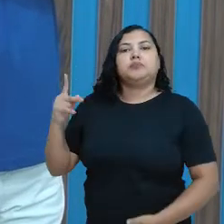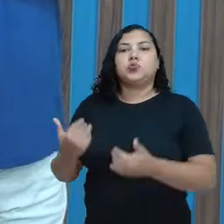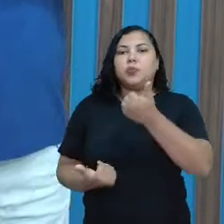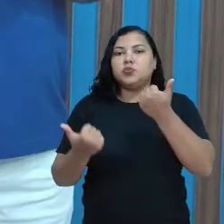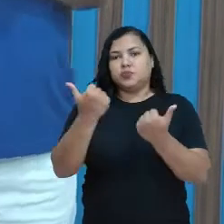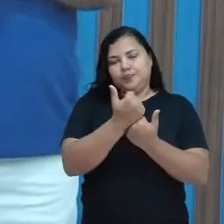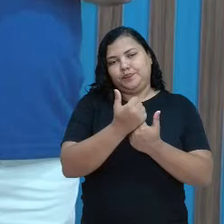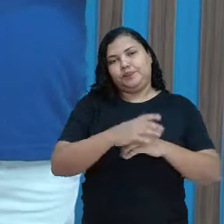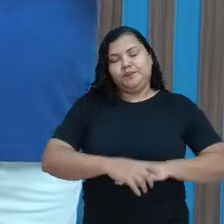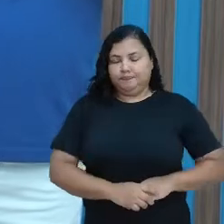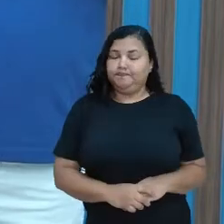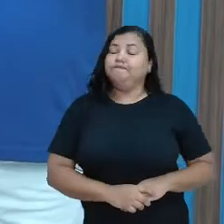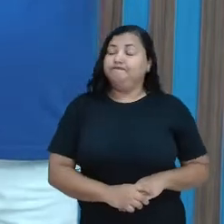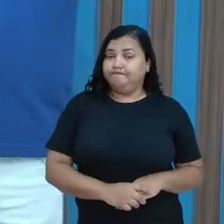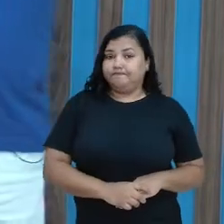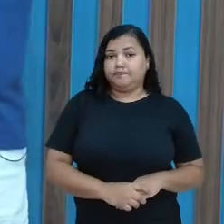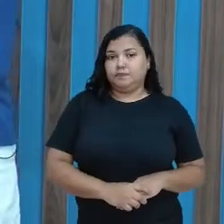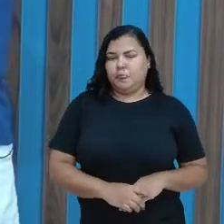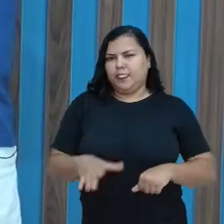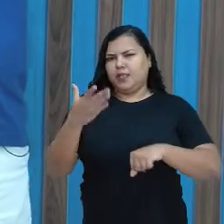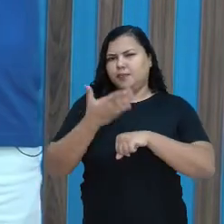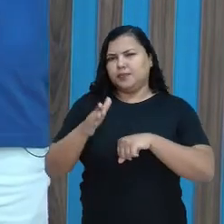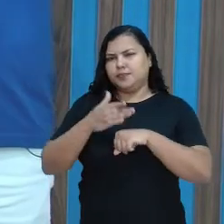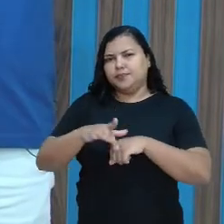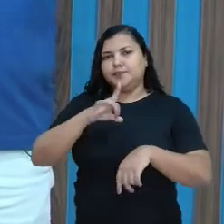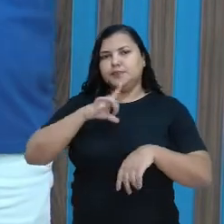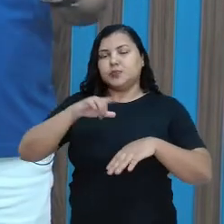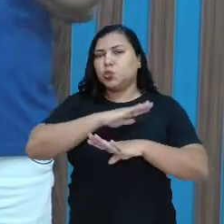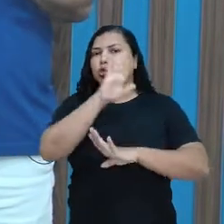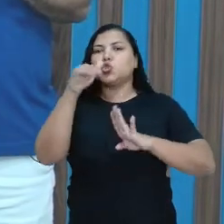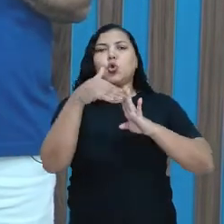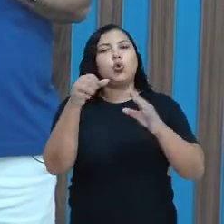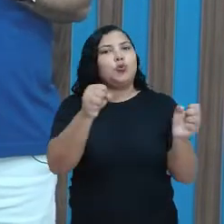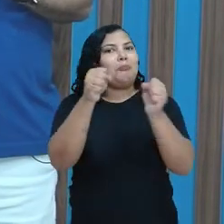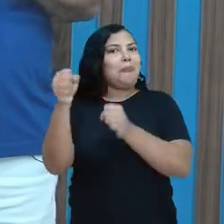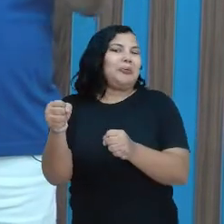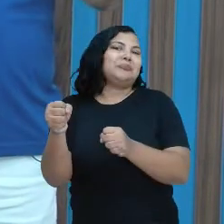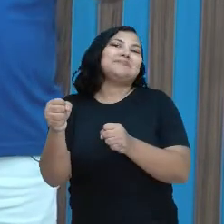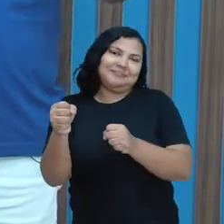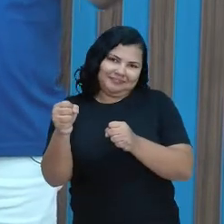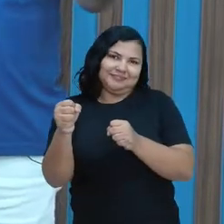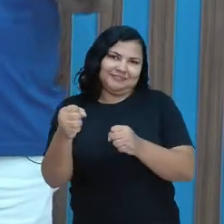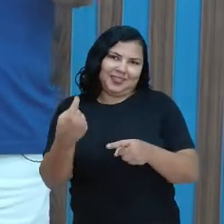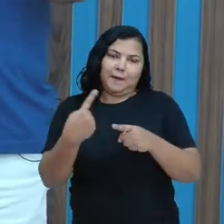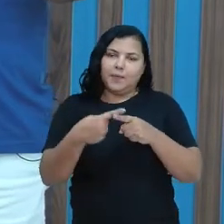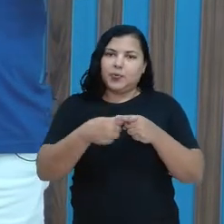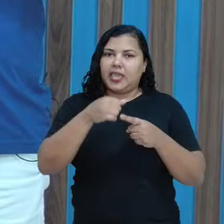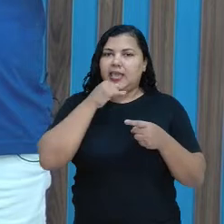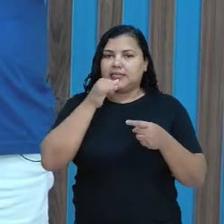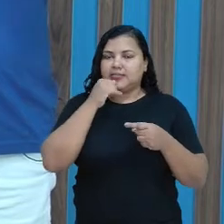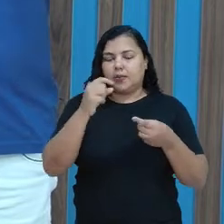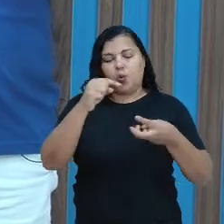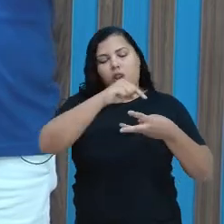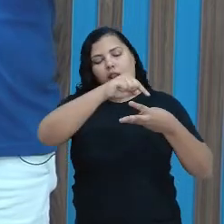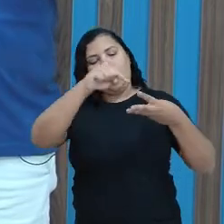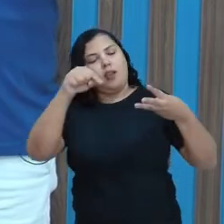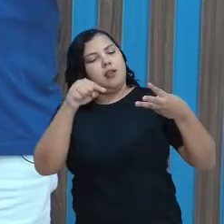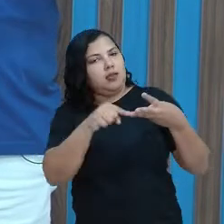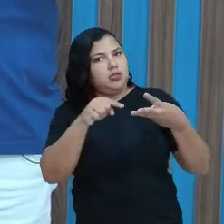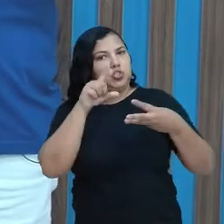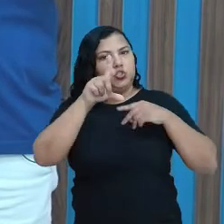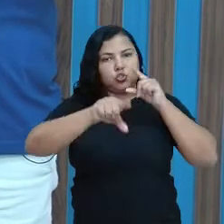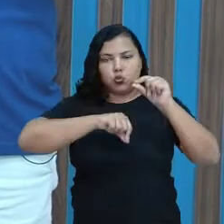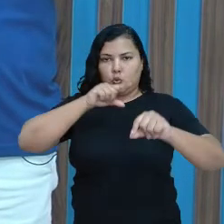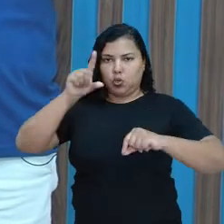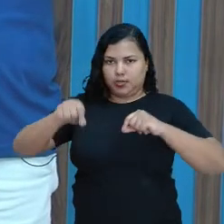né? Então, era como se na prática ele tivesse todos os poderes ali, porque se os 3 poderes,